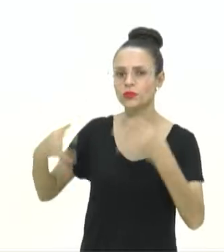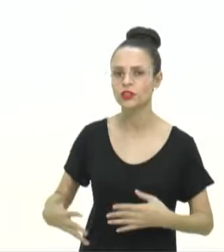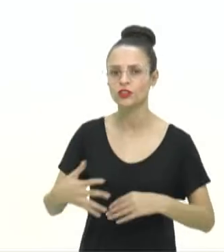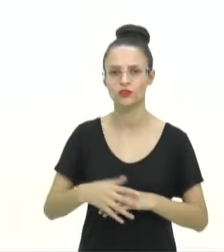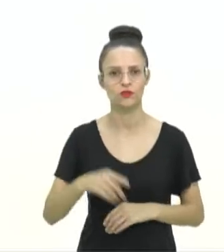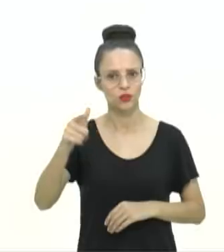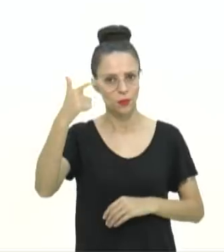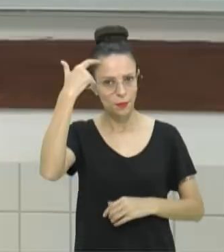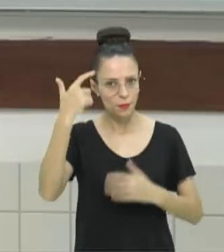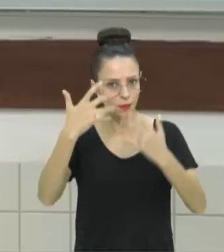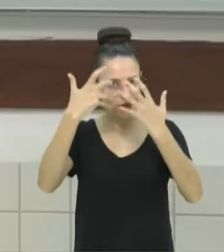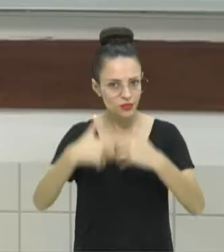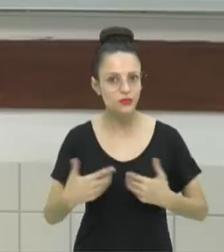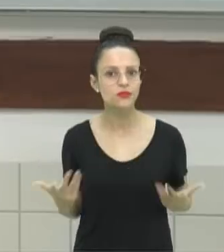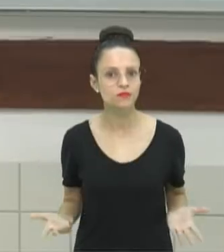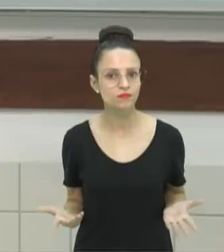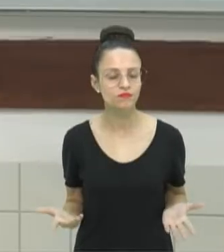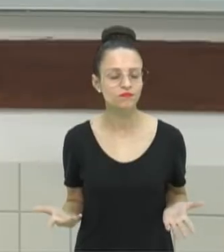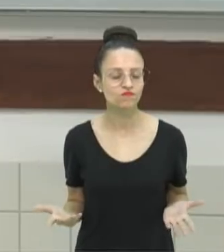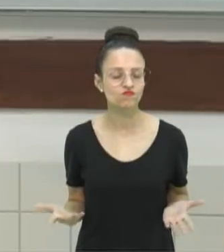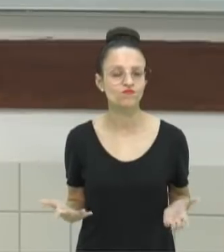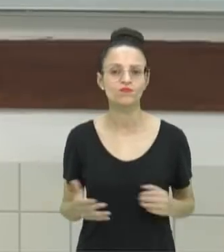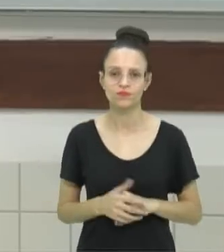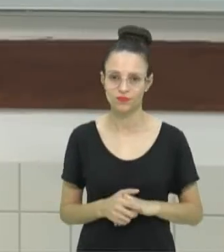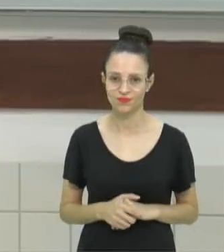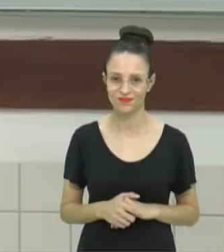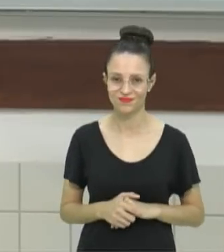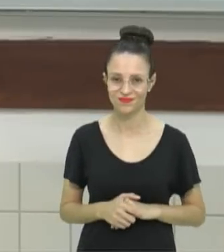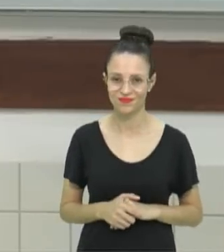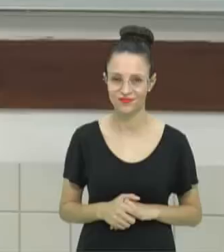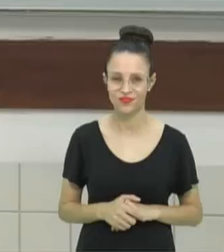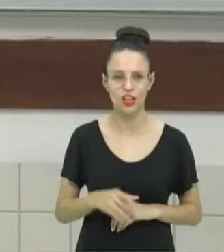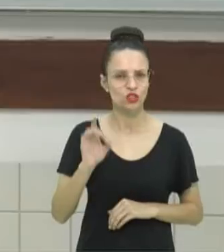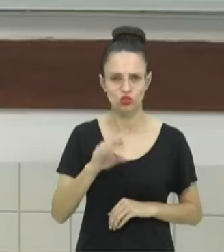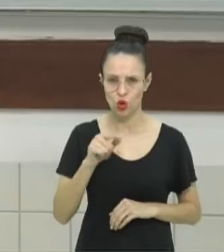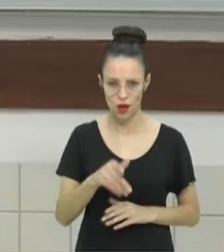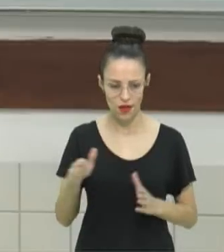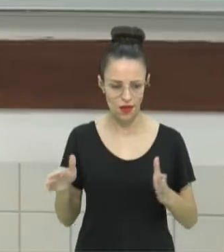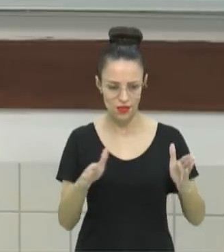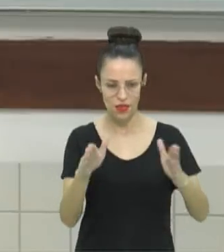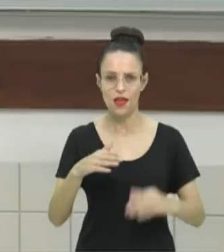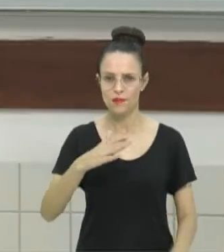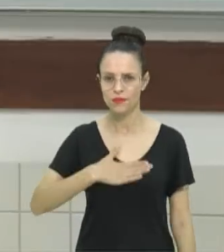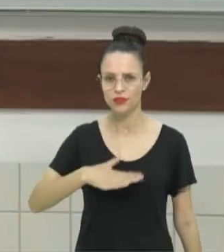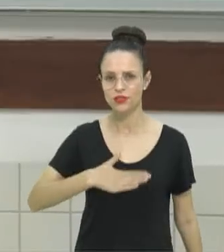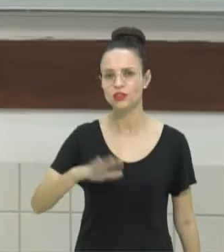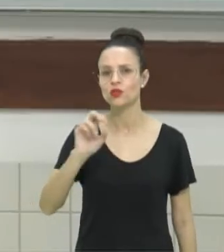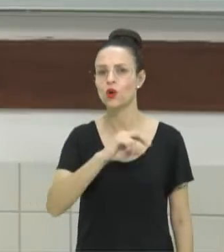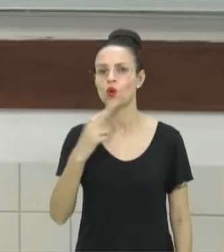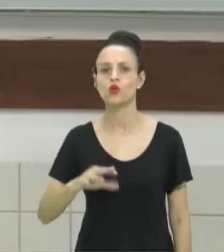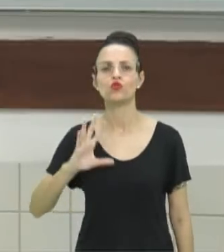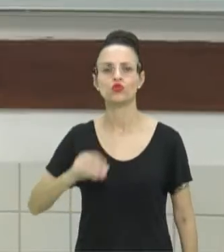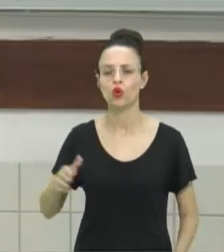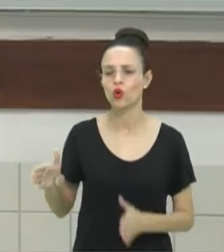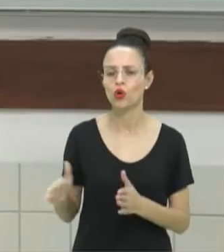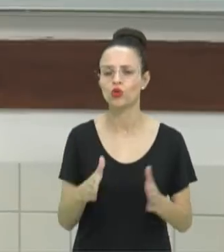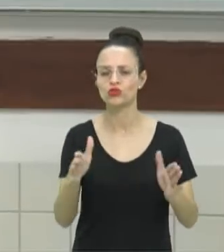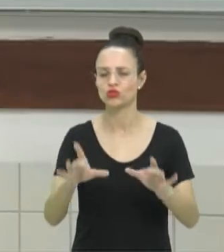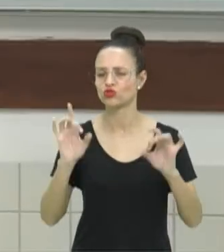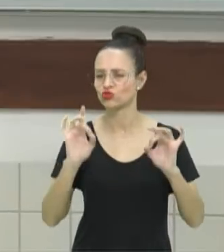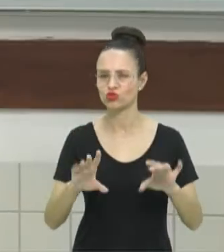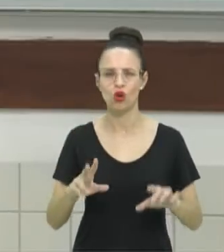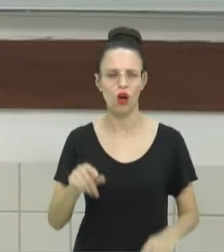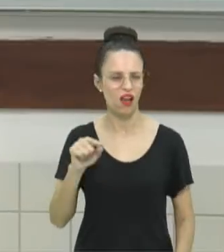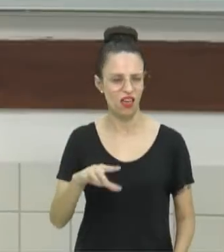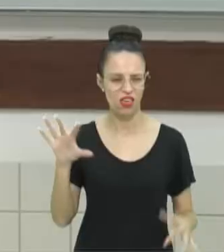tem que pensar assim, pessoal. Será que é só aquele pedaço do rio ali que serve para descanso? Ou o rio inteiro só serve para